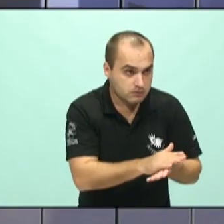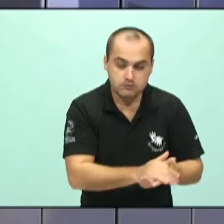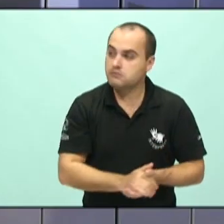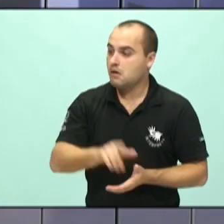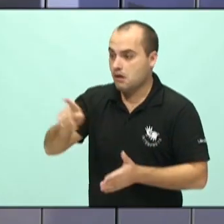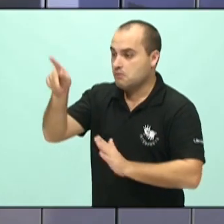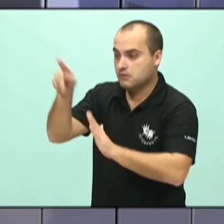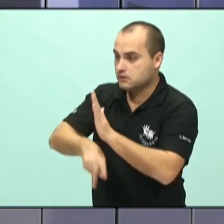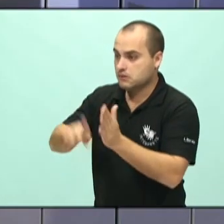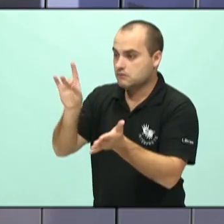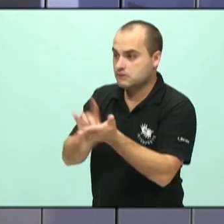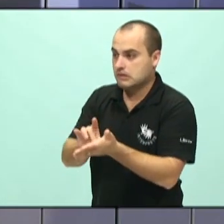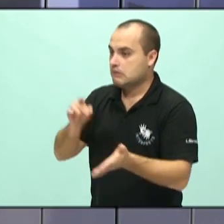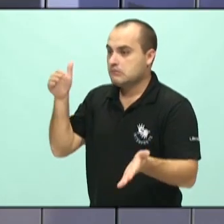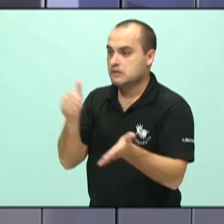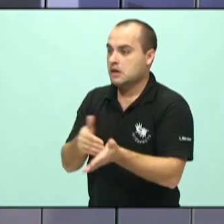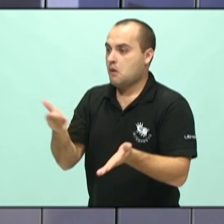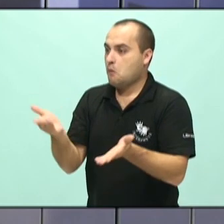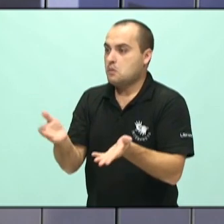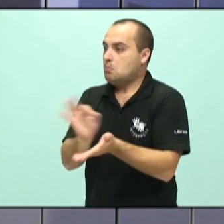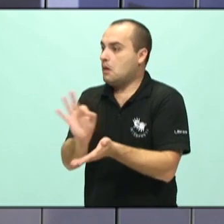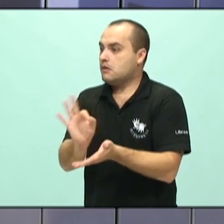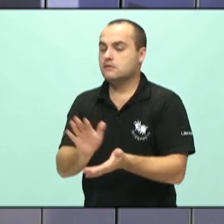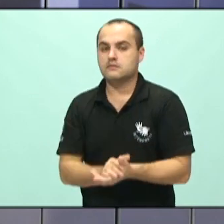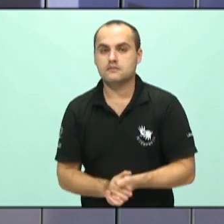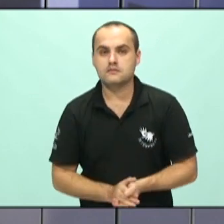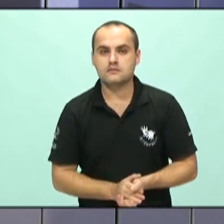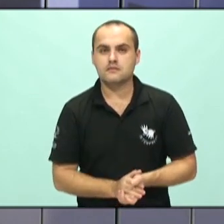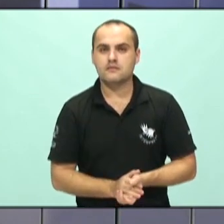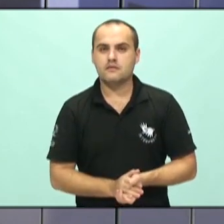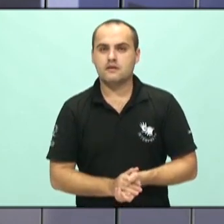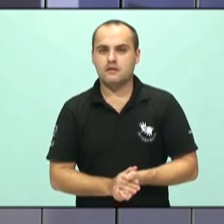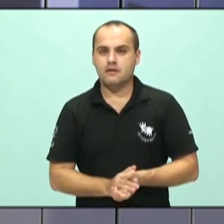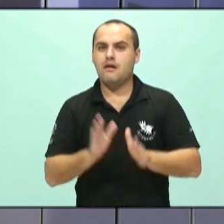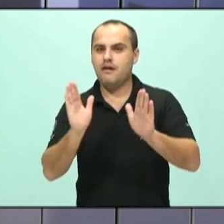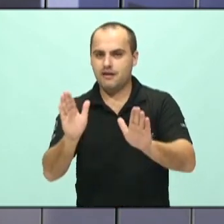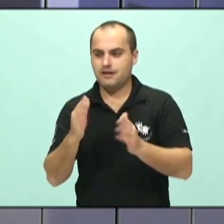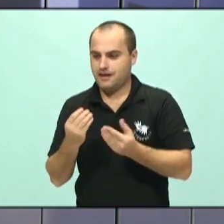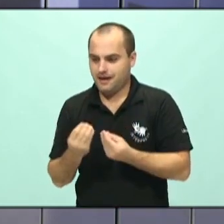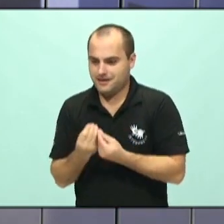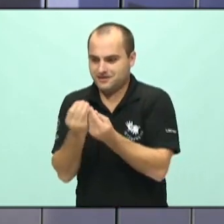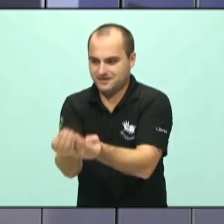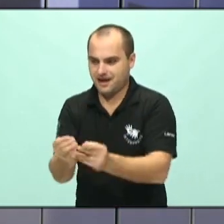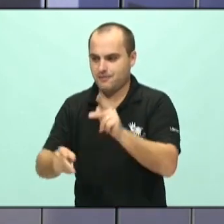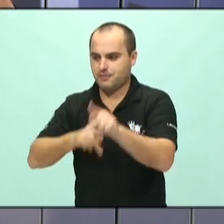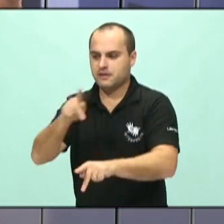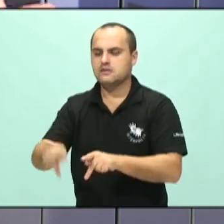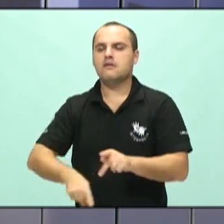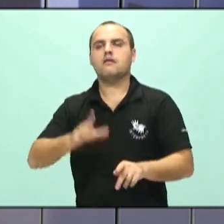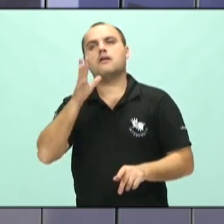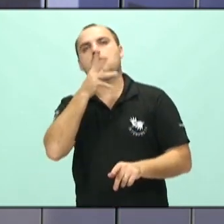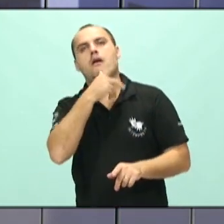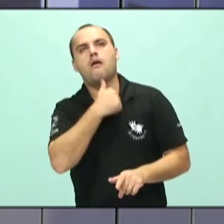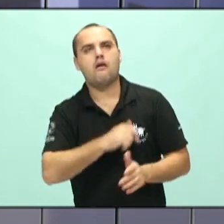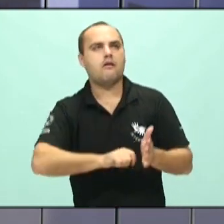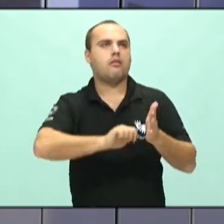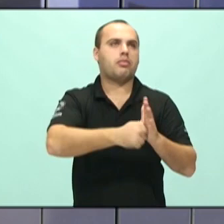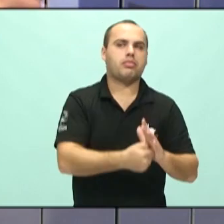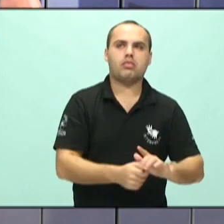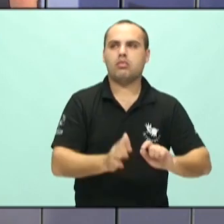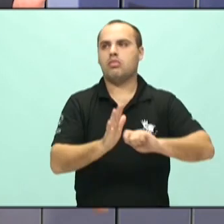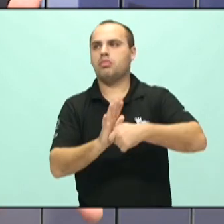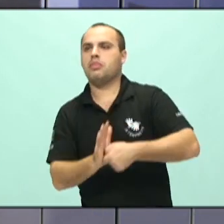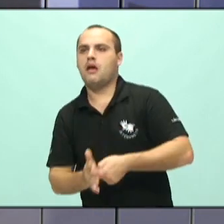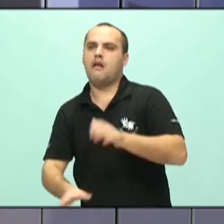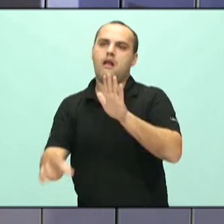original e nenhuma feita até hoje. Então, Carlos Antônio, é assim, ó, as coisas quando são para o povo é isso. É demorado, é travado, é